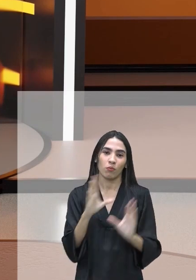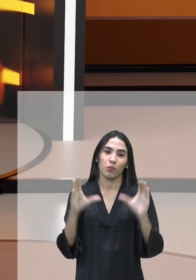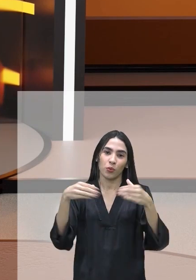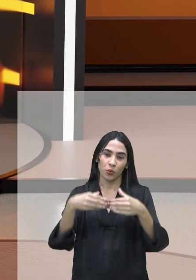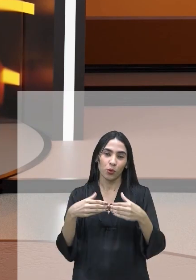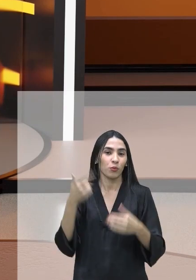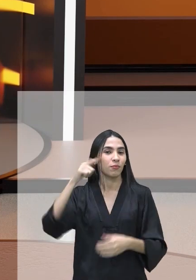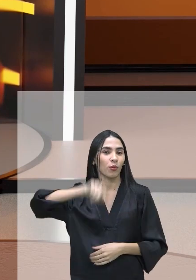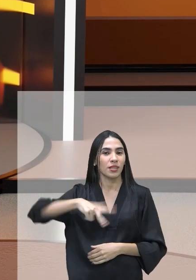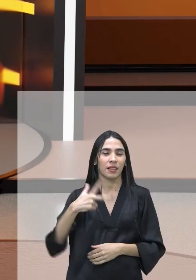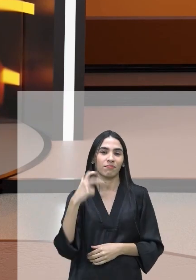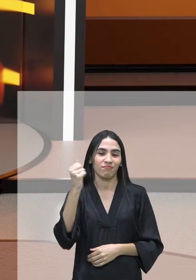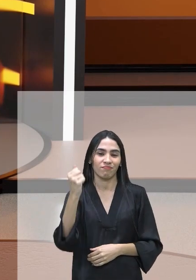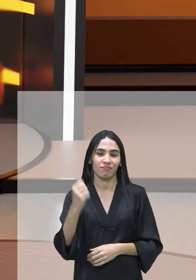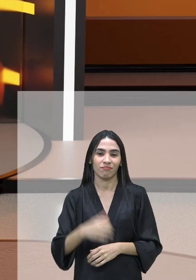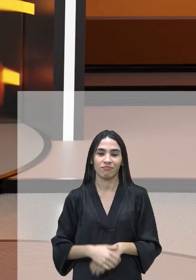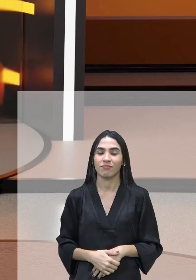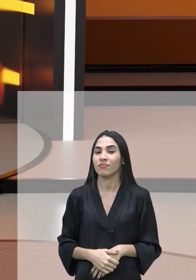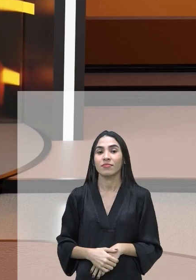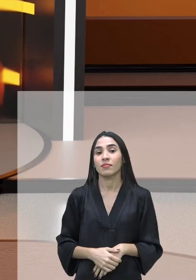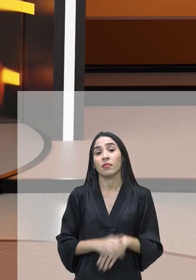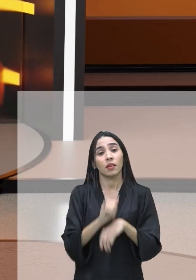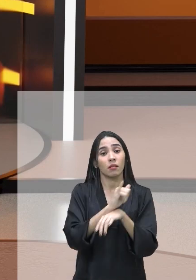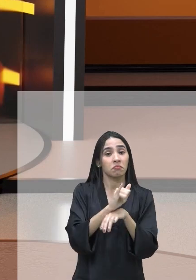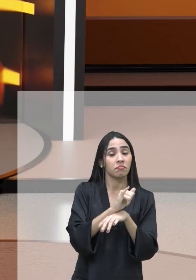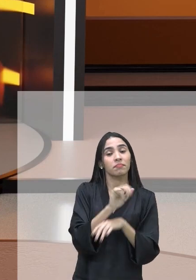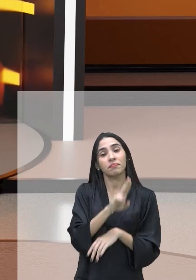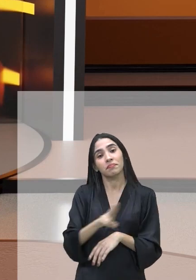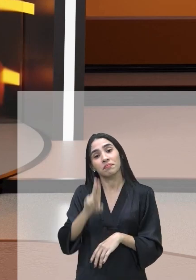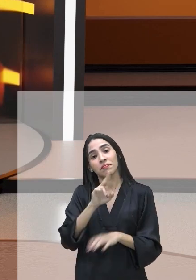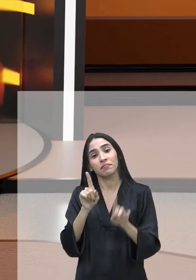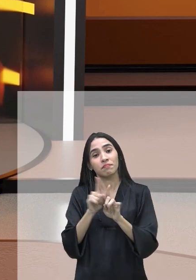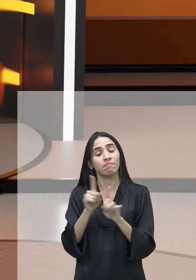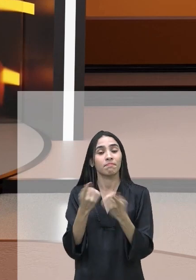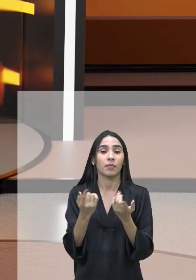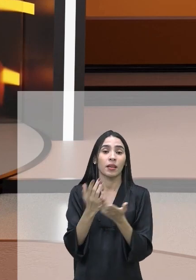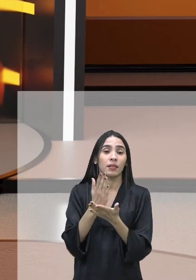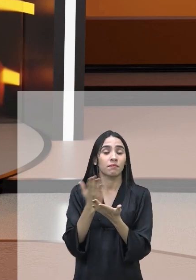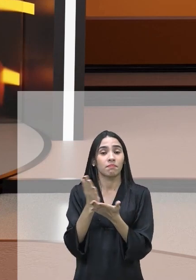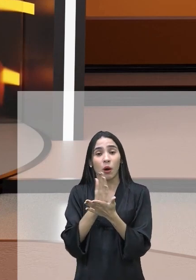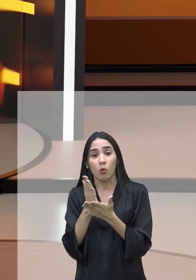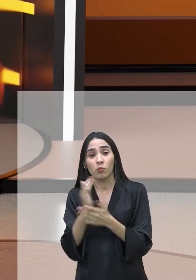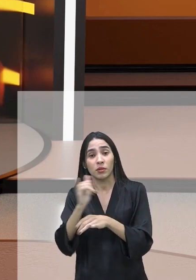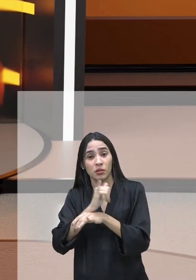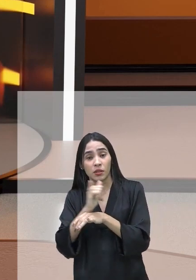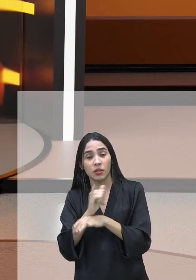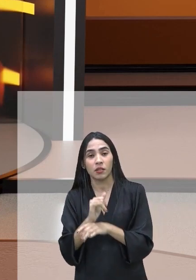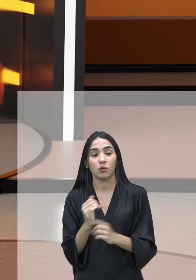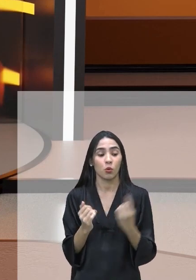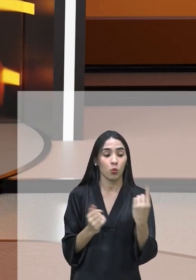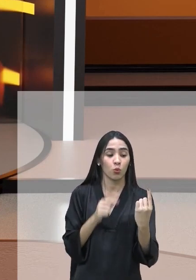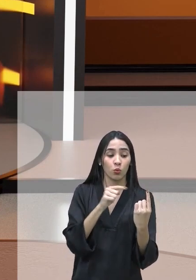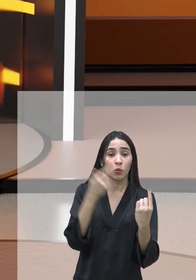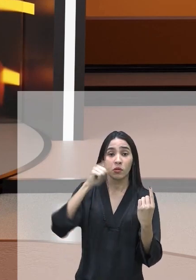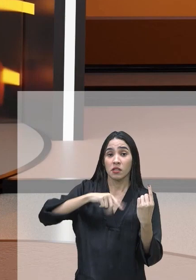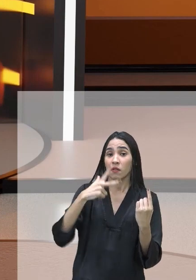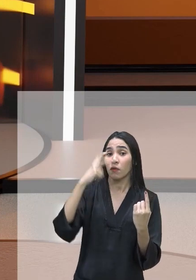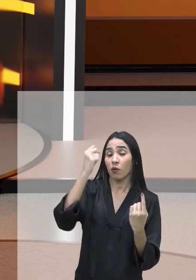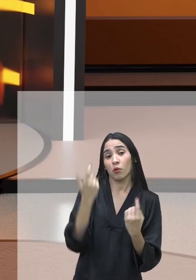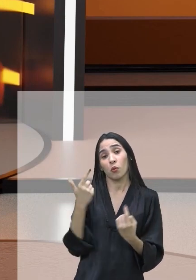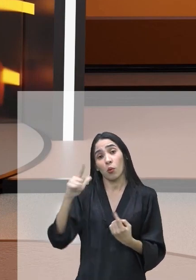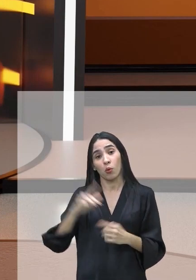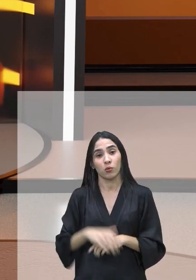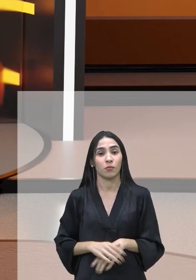é vencedor. Eles usam de estratégias, de meios. Um pode ser mais forte que o outro,